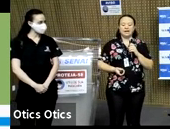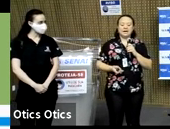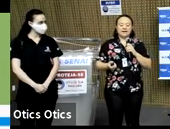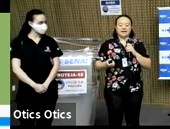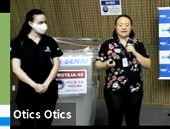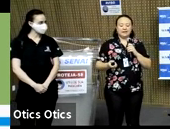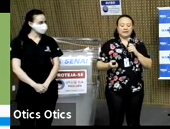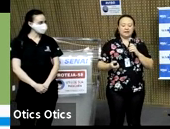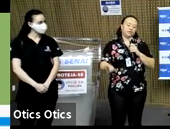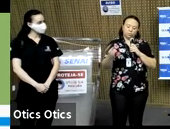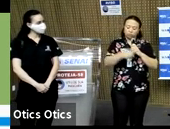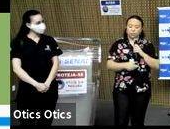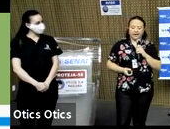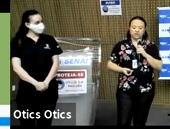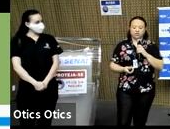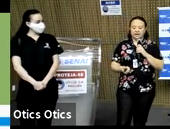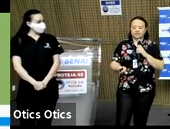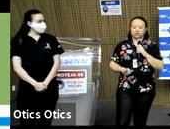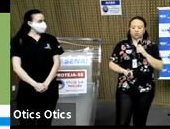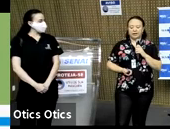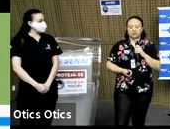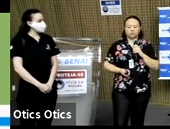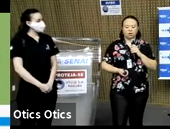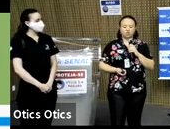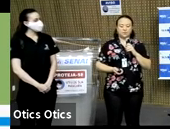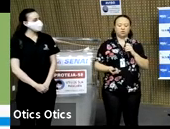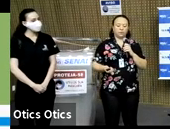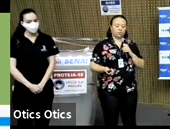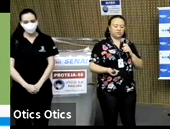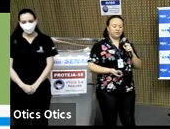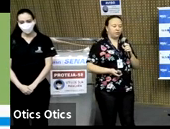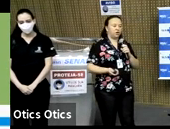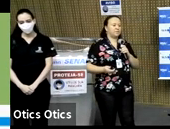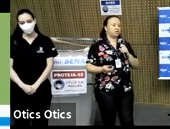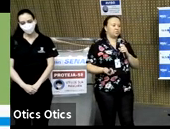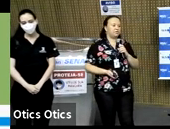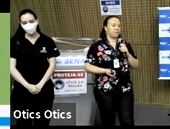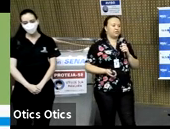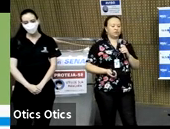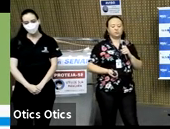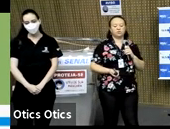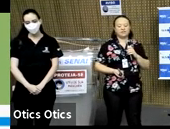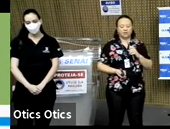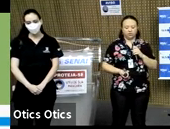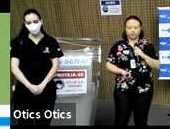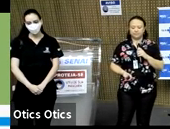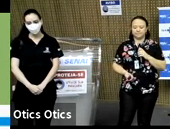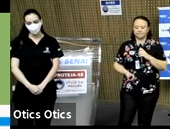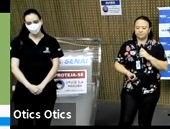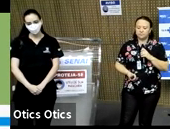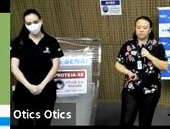1986, e em outro prédio, né, esse é o nosso prédio atual, que já passou por algumas reformas, e a última reforma foi em